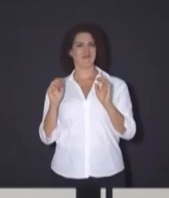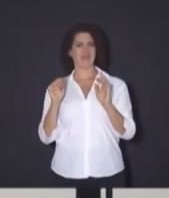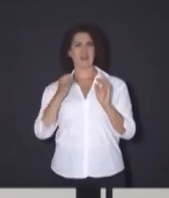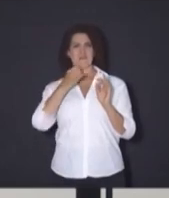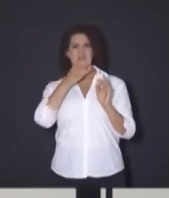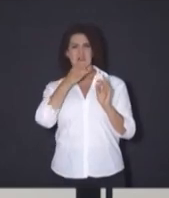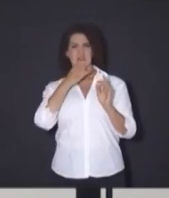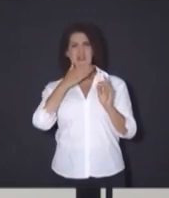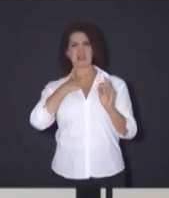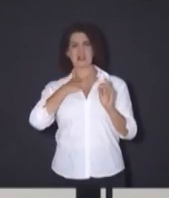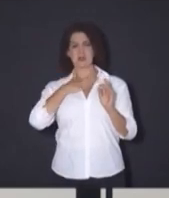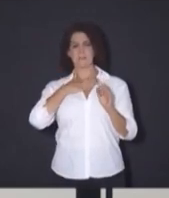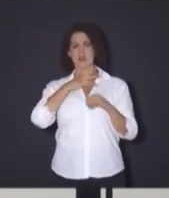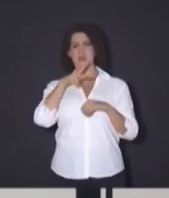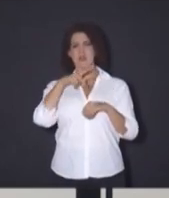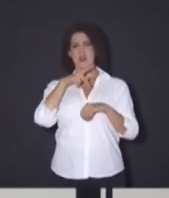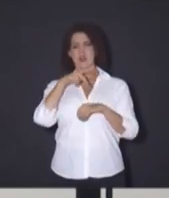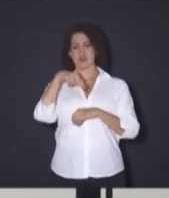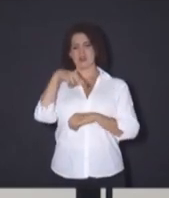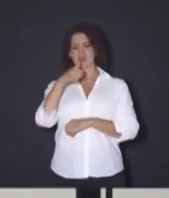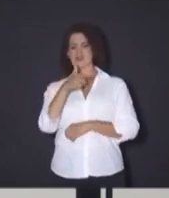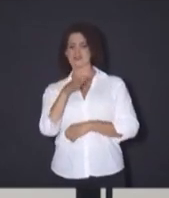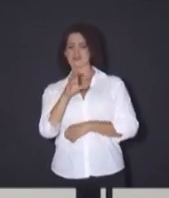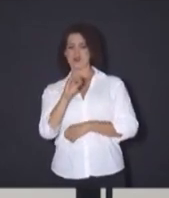até na minha nação, que eu sou angoleira.